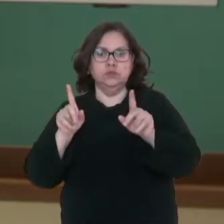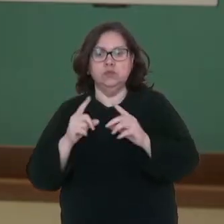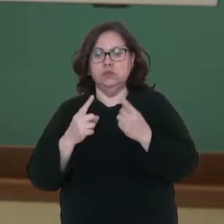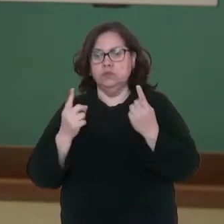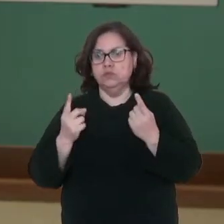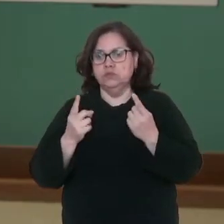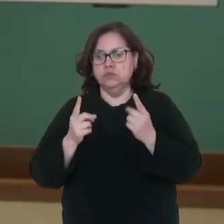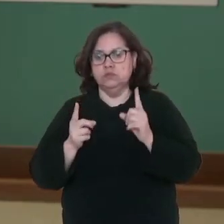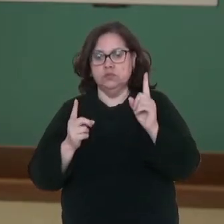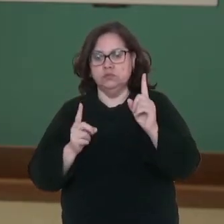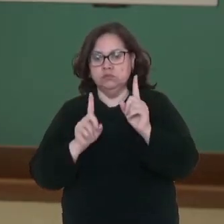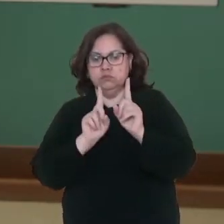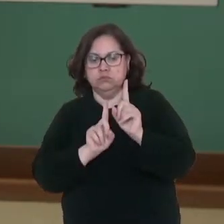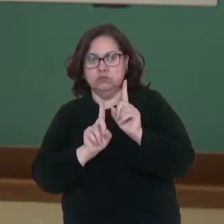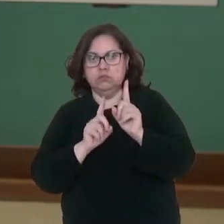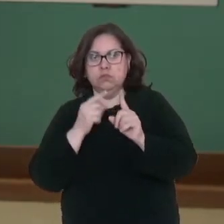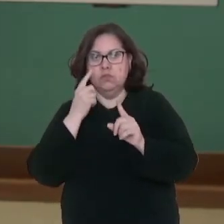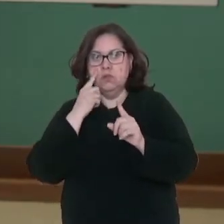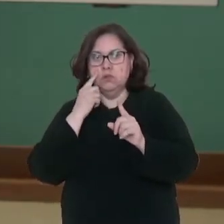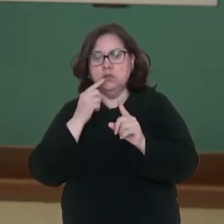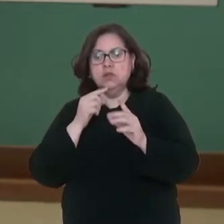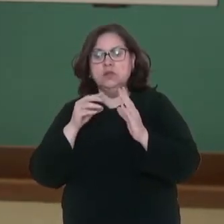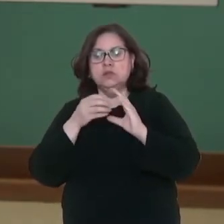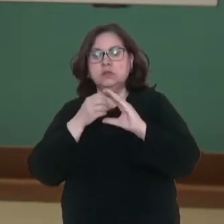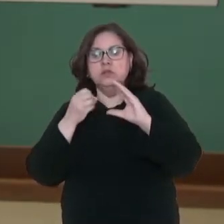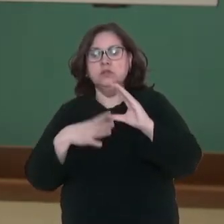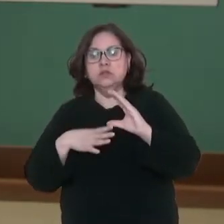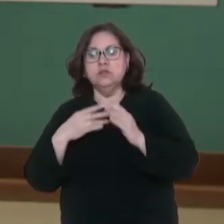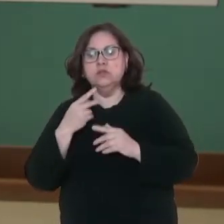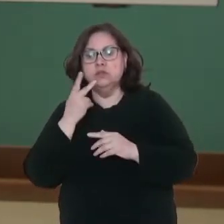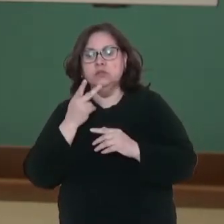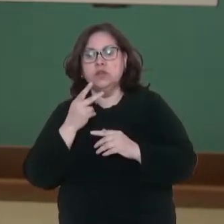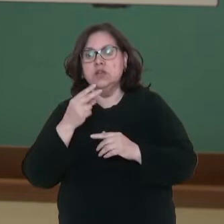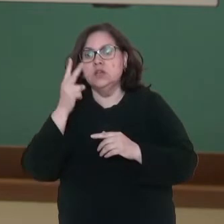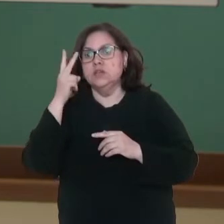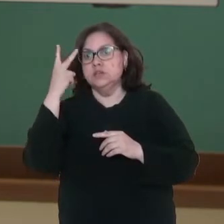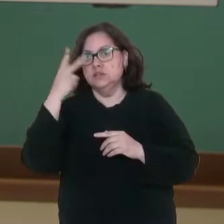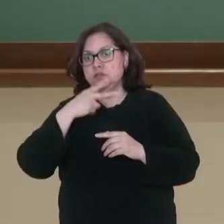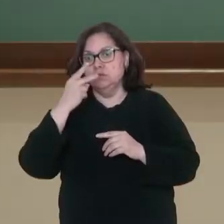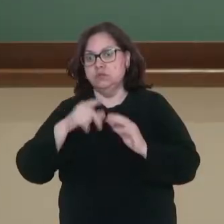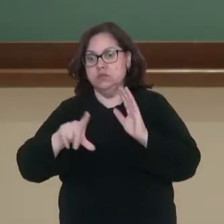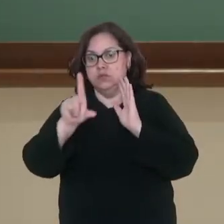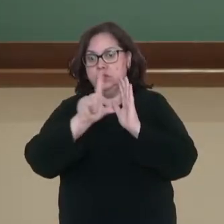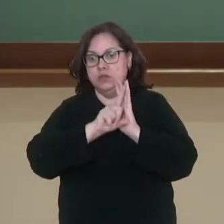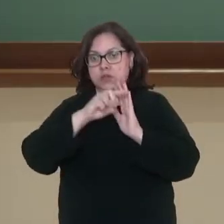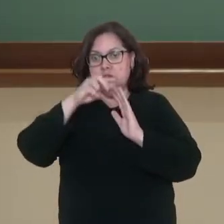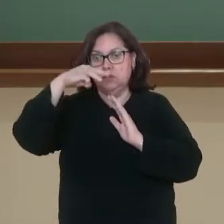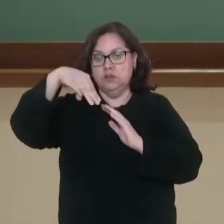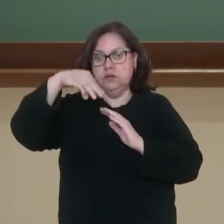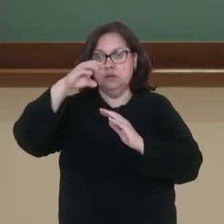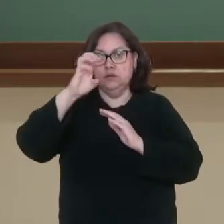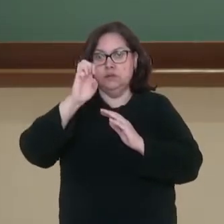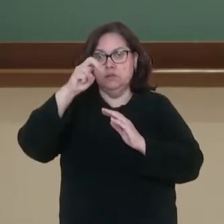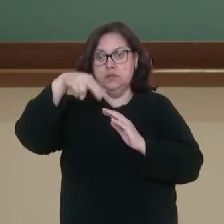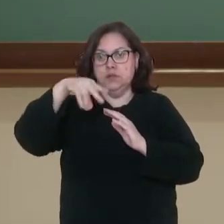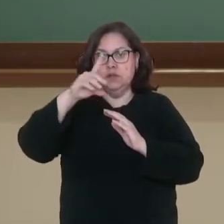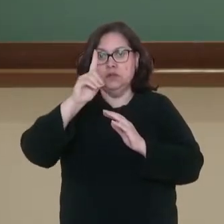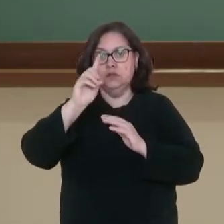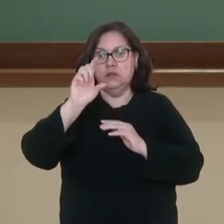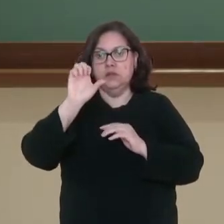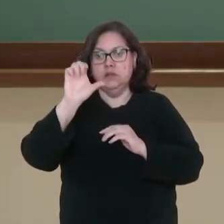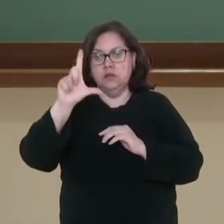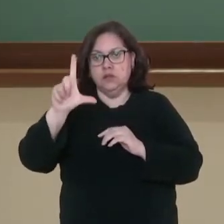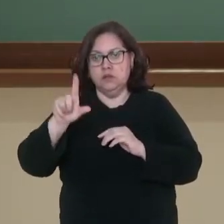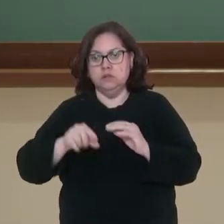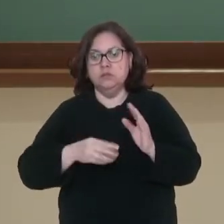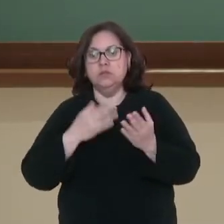com genes diferentes. Isso daqui caracteriza aquilo que a gente vai chamar de segunda lei de Mendel, só para a gente comparar. Então, segunda lei de Mendel é a